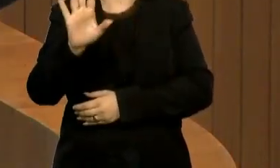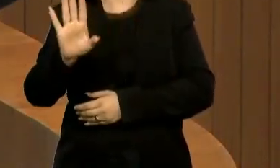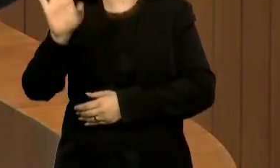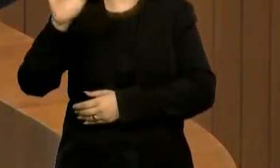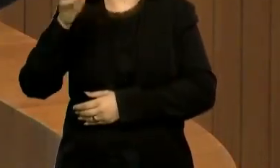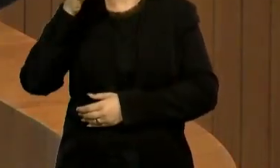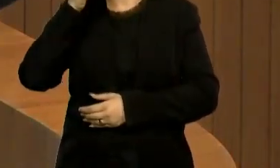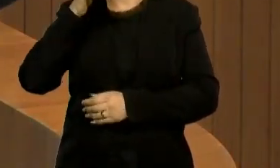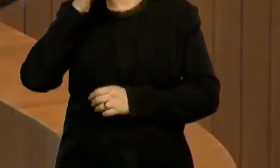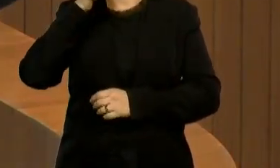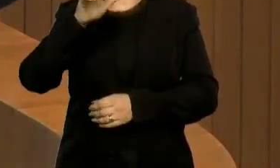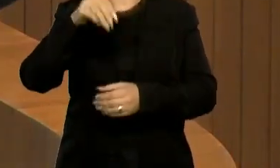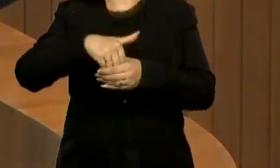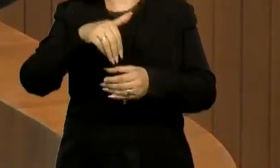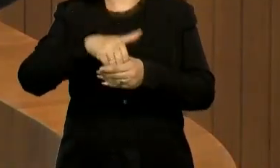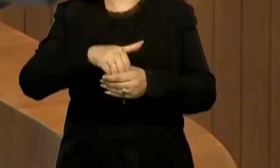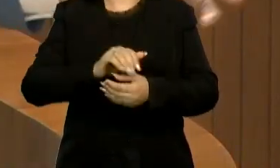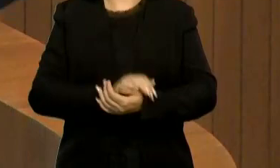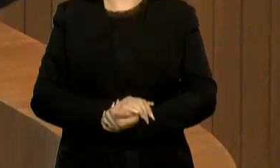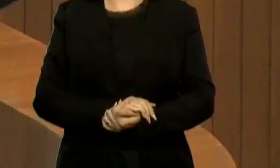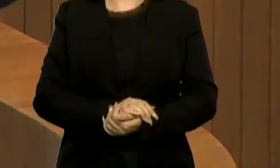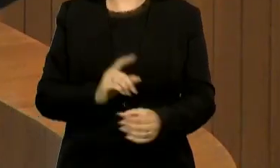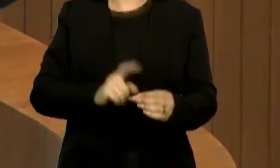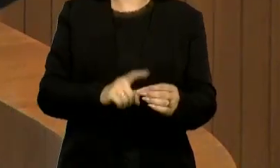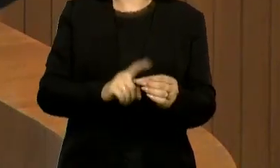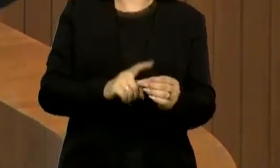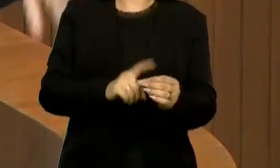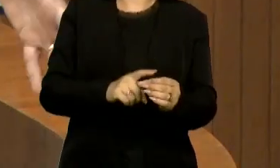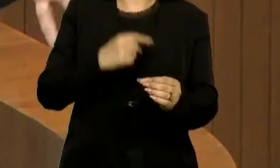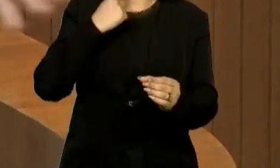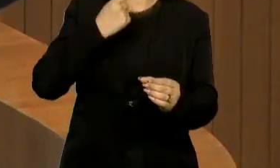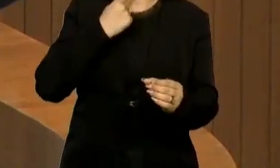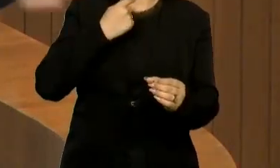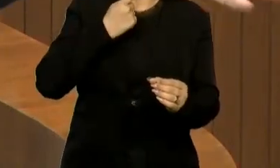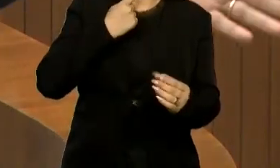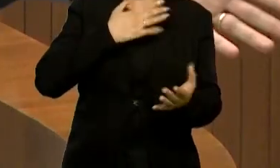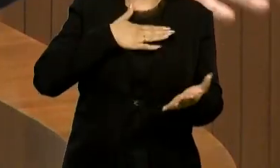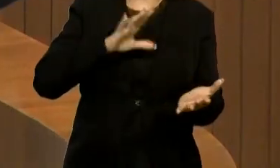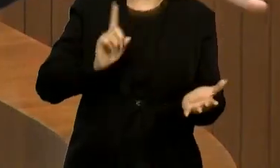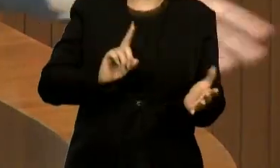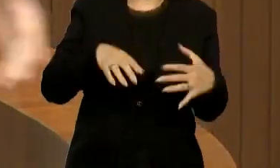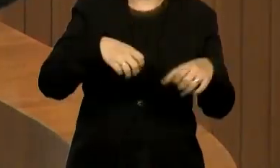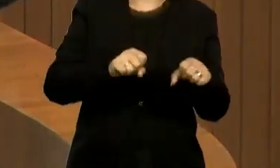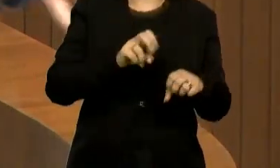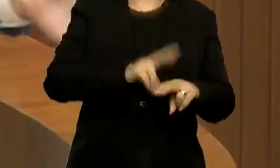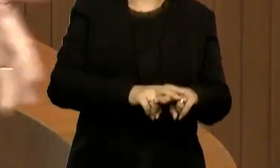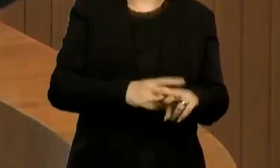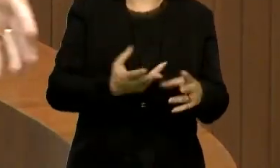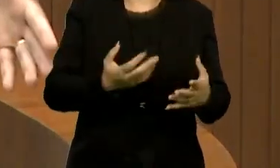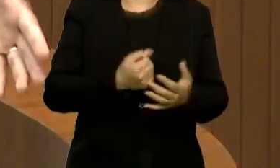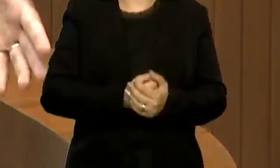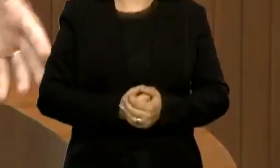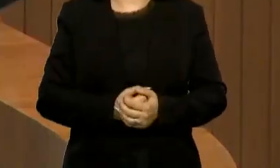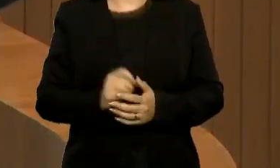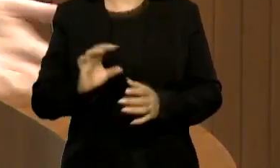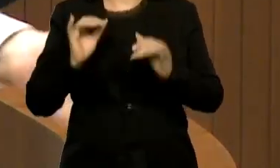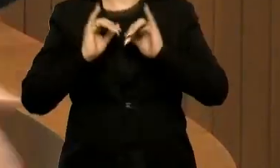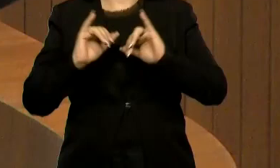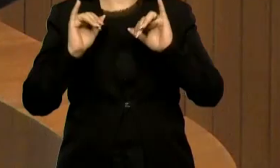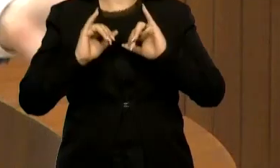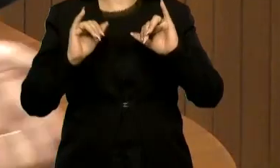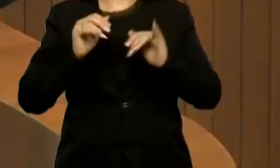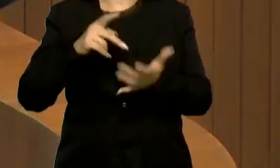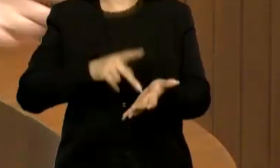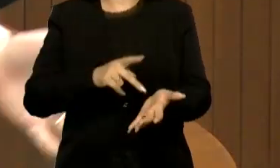moto apreendida. Mas apenas que possa ficar registrado, de fato, o que ocorreu e a gente não